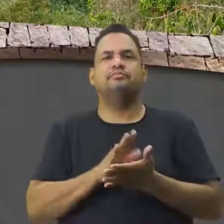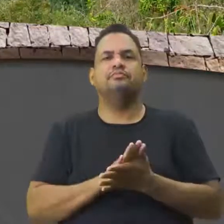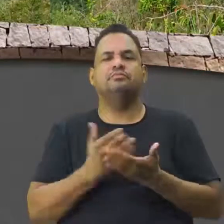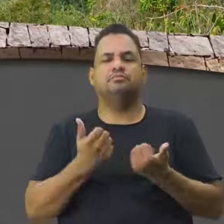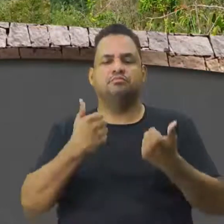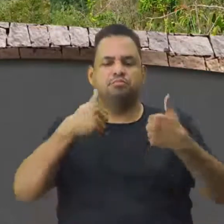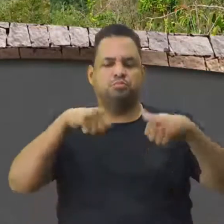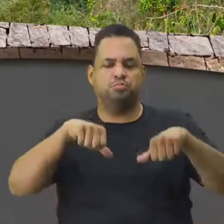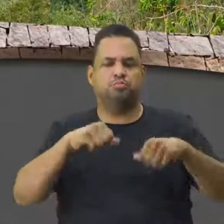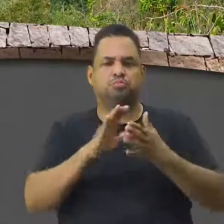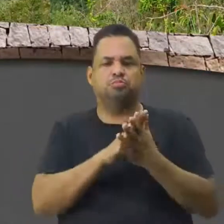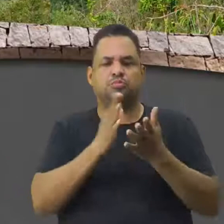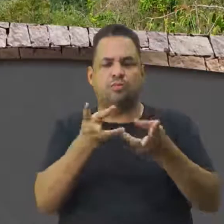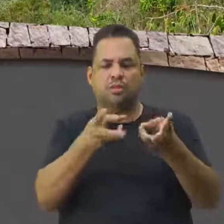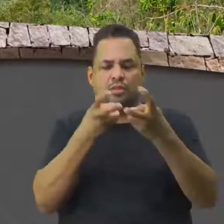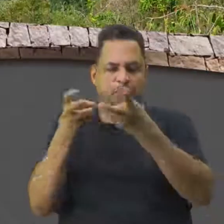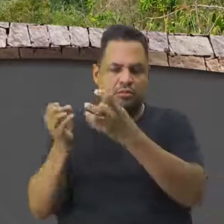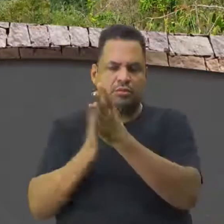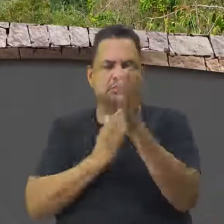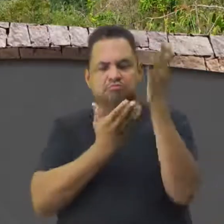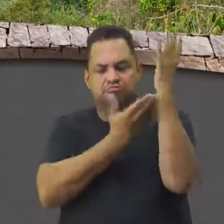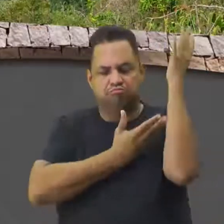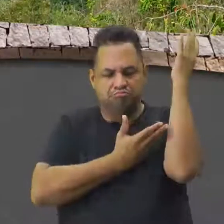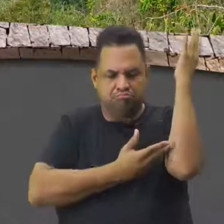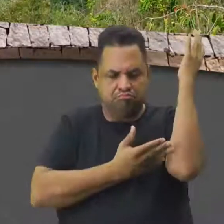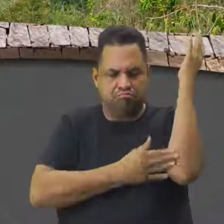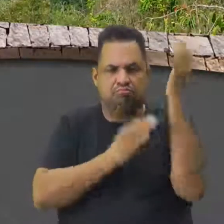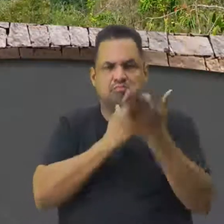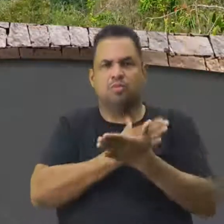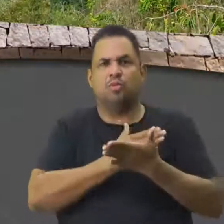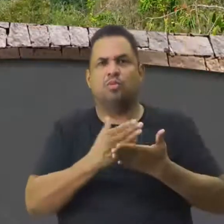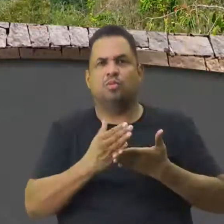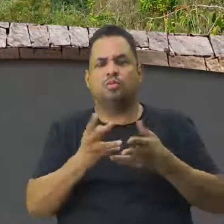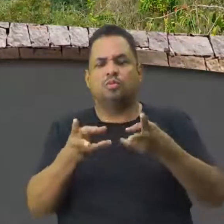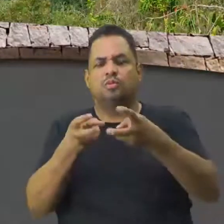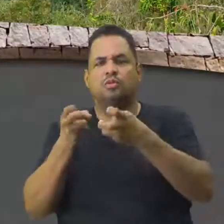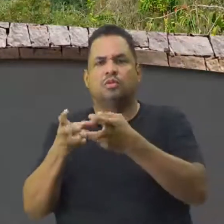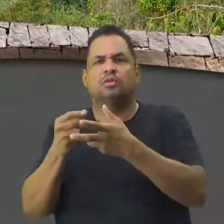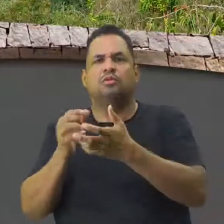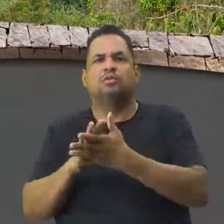decadência o extrativismo vegetal e começa o extrativismo